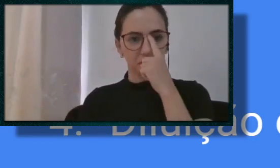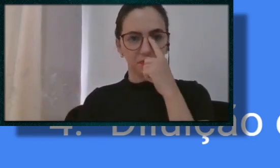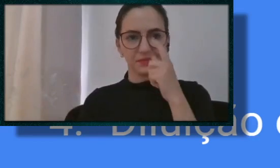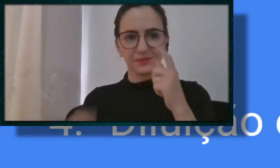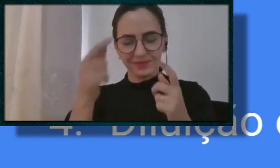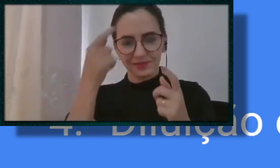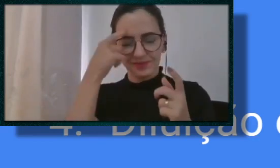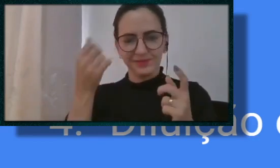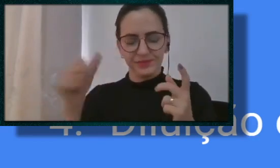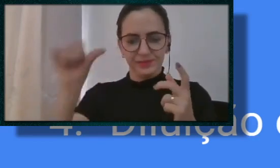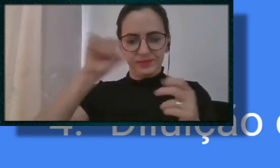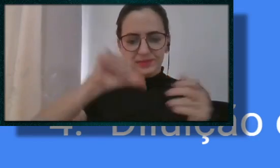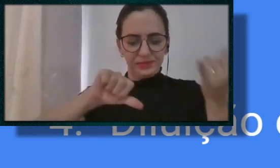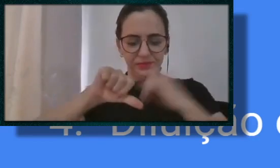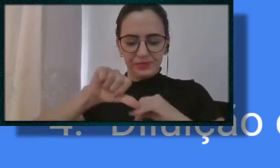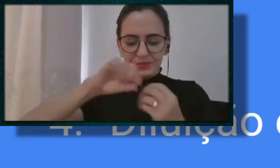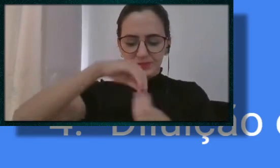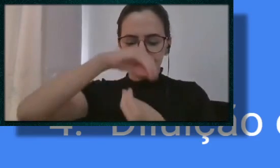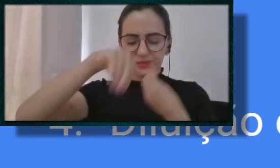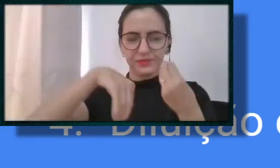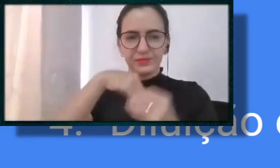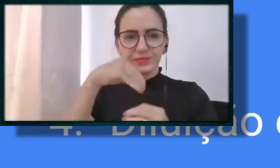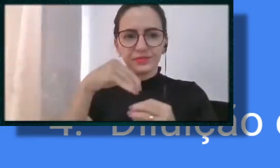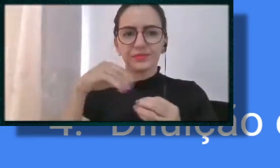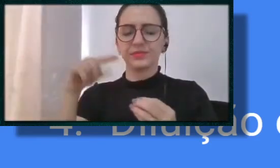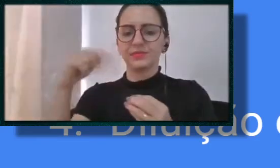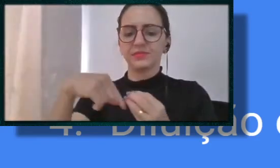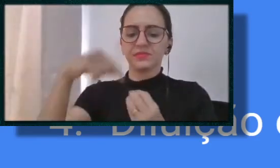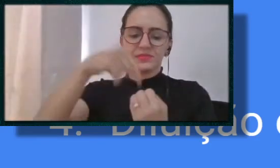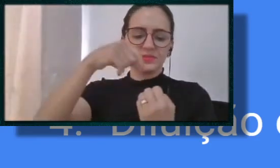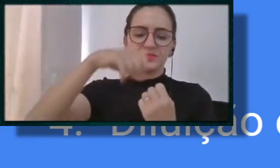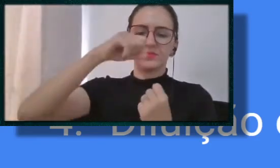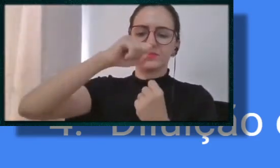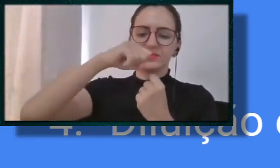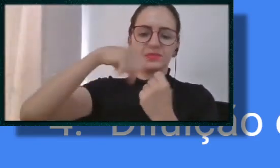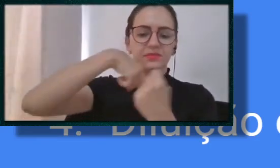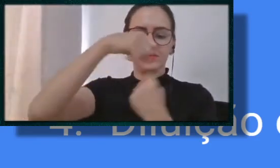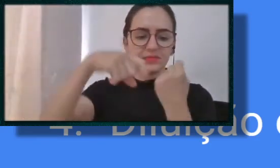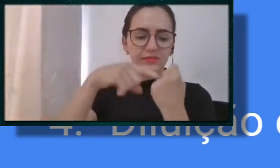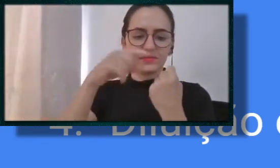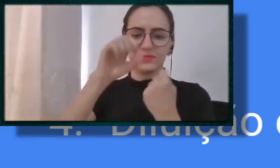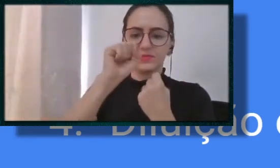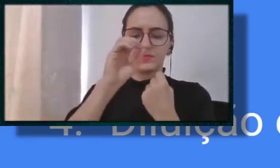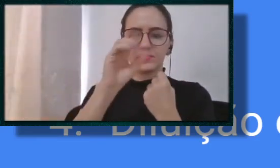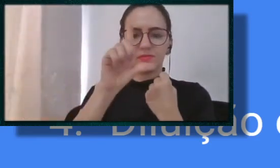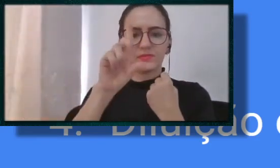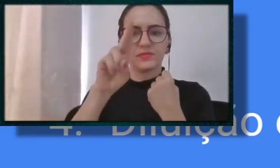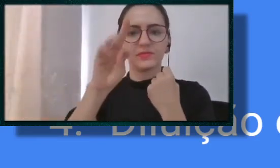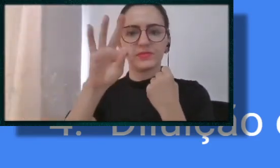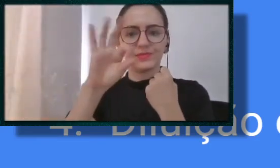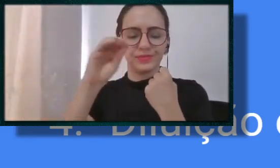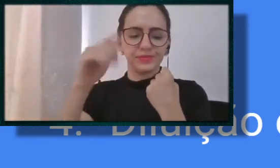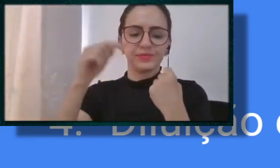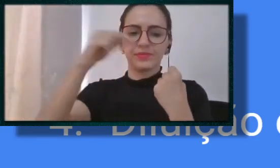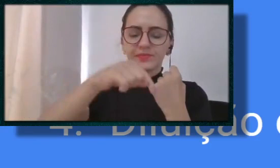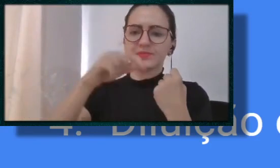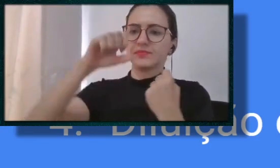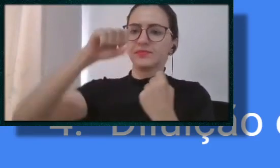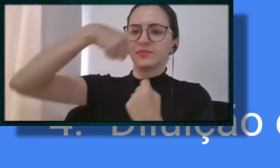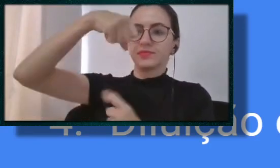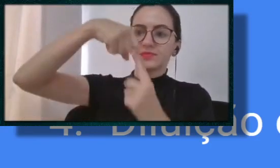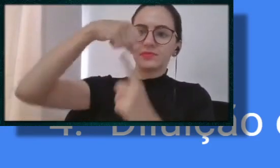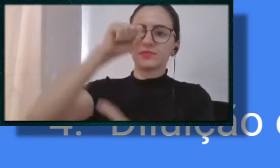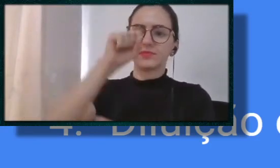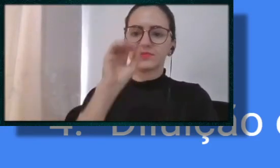o ato de você diminuir a concentração de um soluto dentro de um solvente, tá? Para fazer isso, você só tem que aumentar o